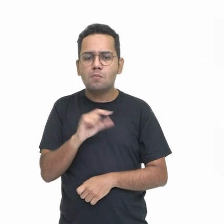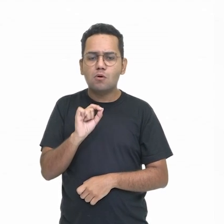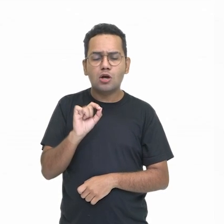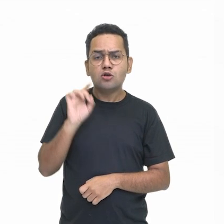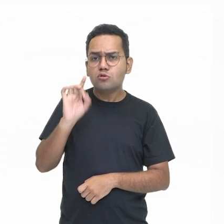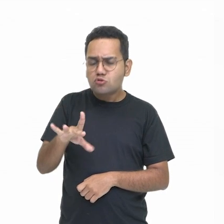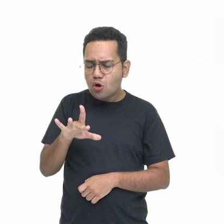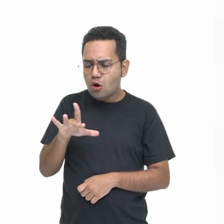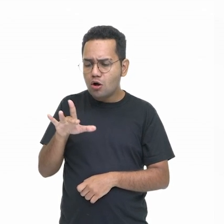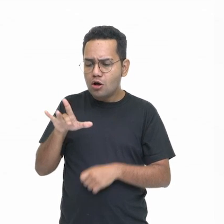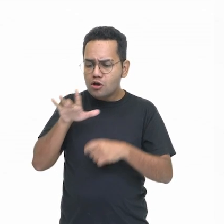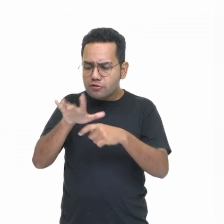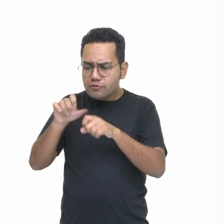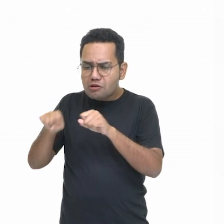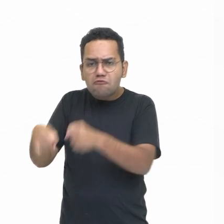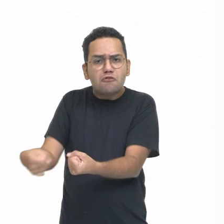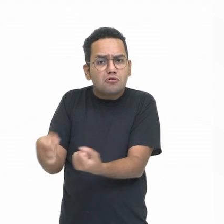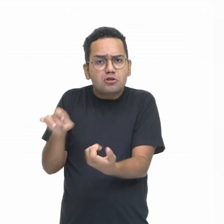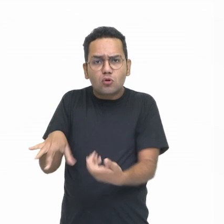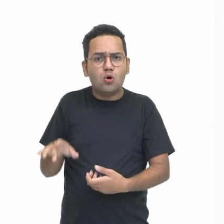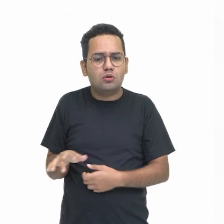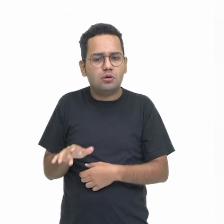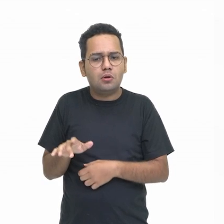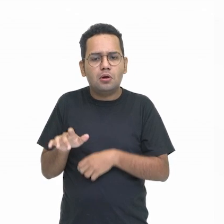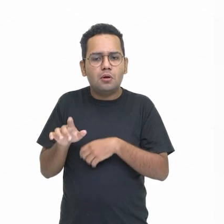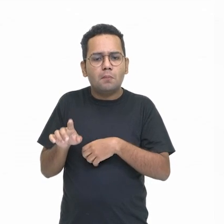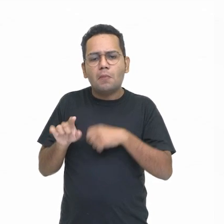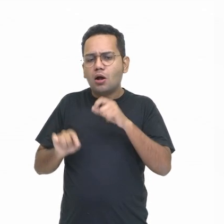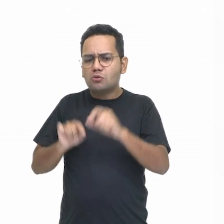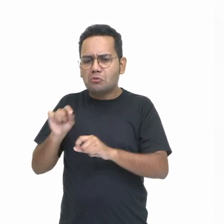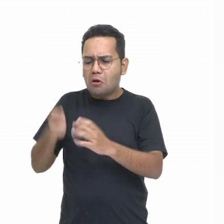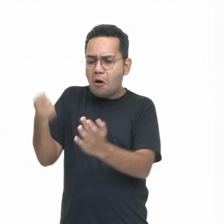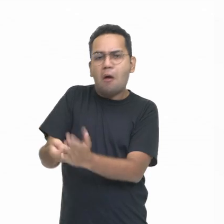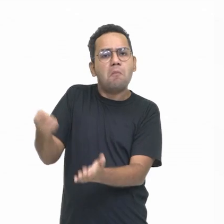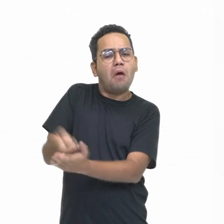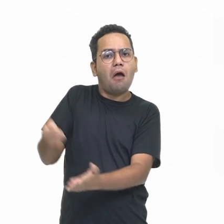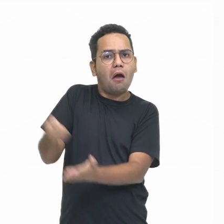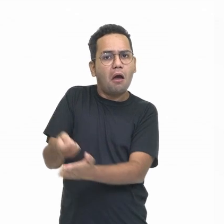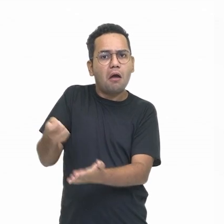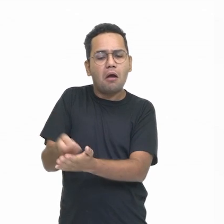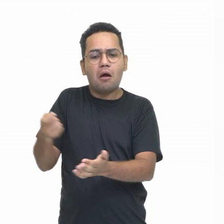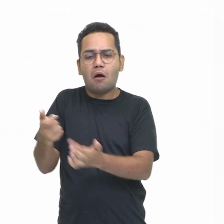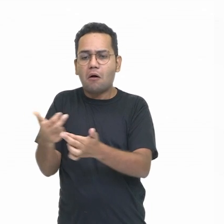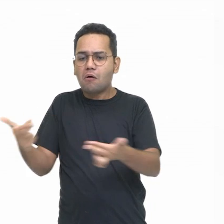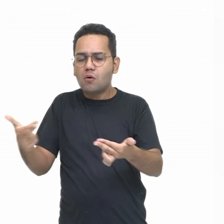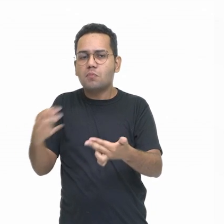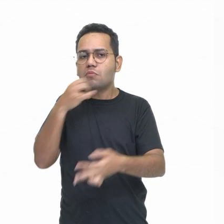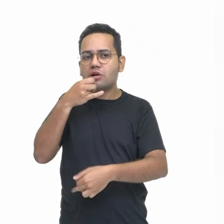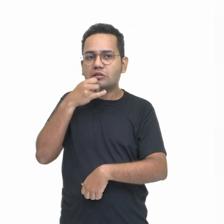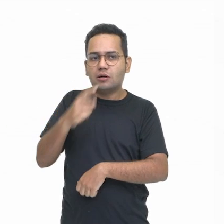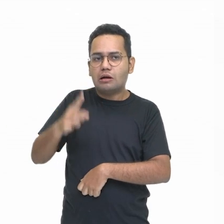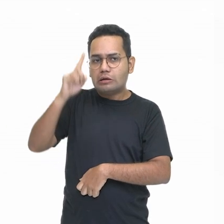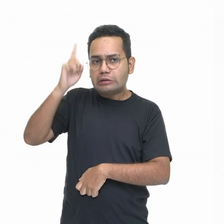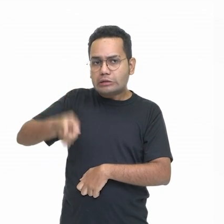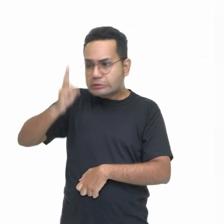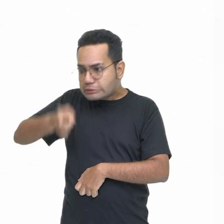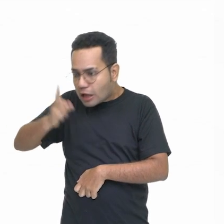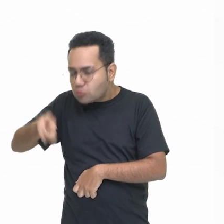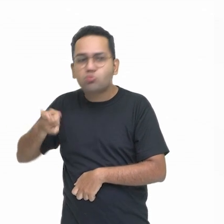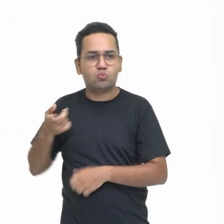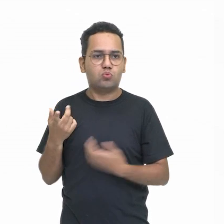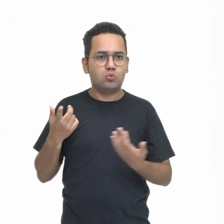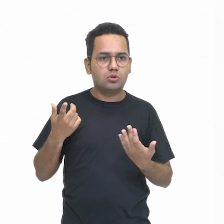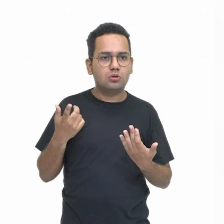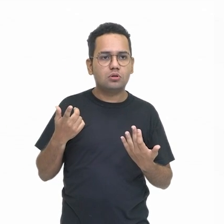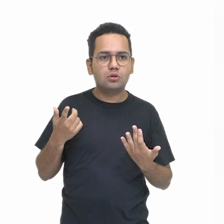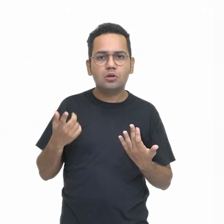da força para a imposição da vontade, como é o caso das ditaduras. Nas ditaduras, elas são ilegítimas e elas,